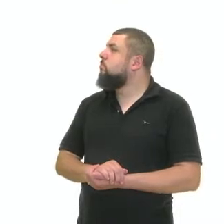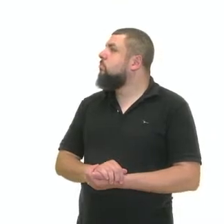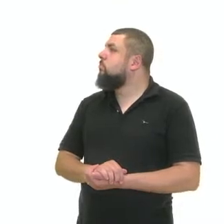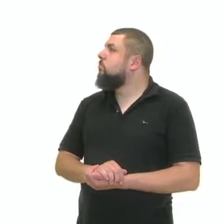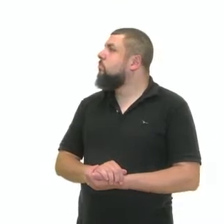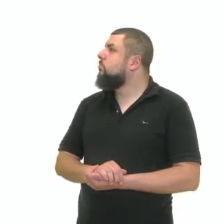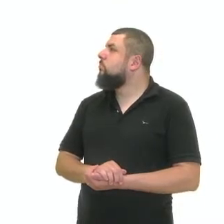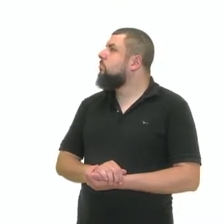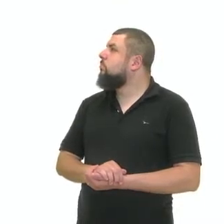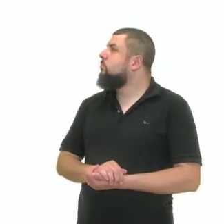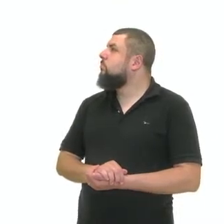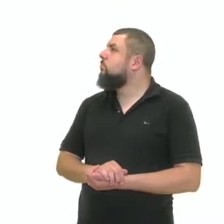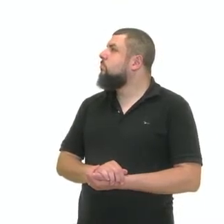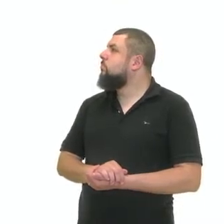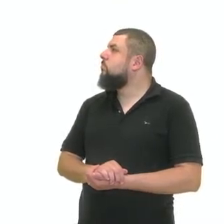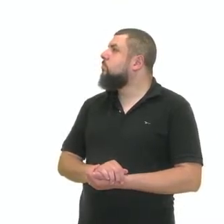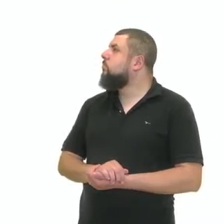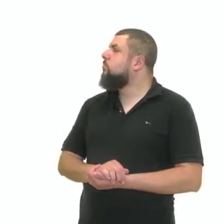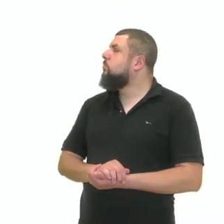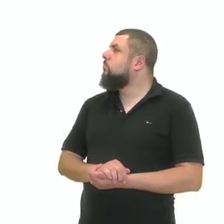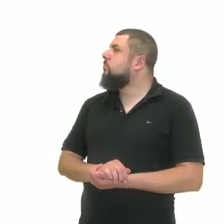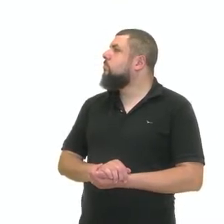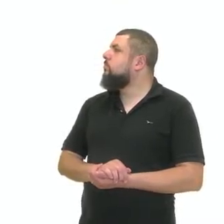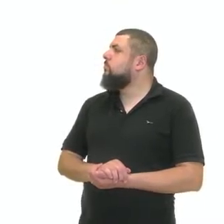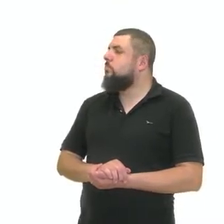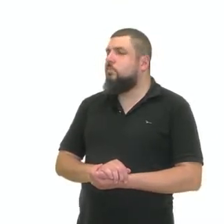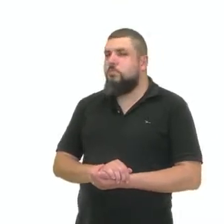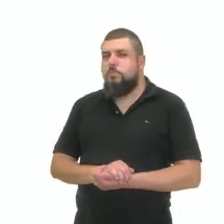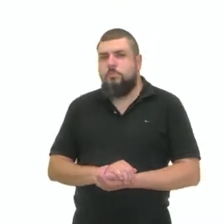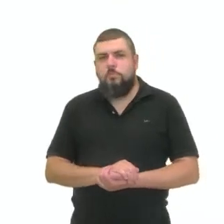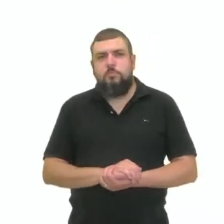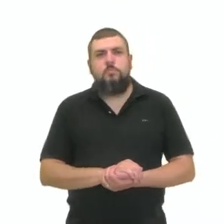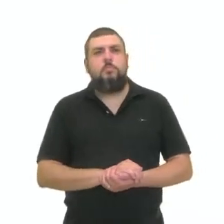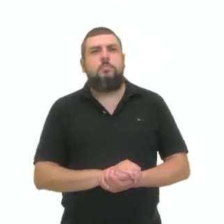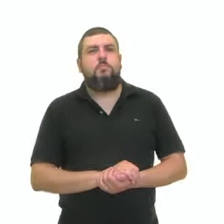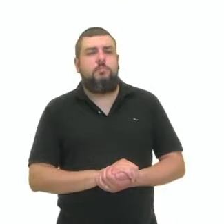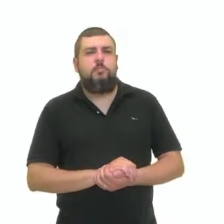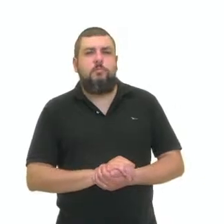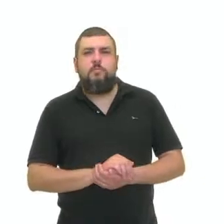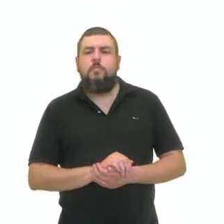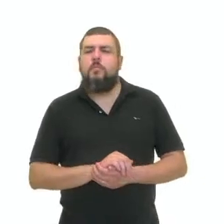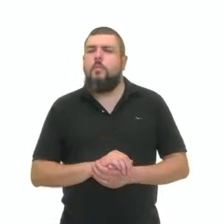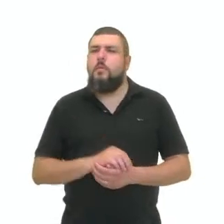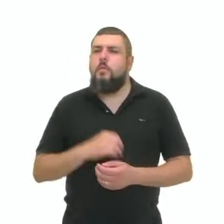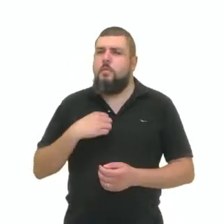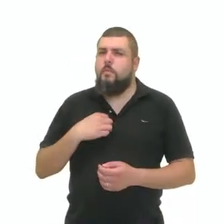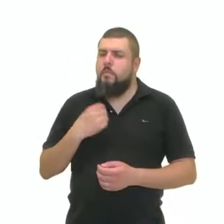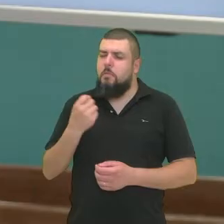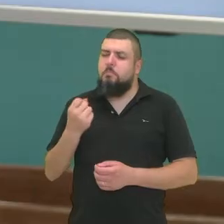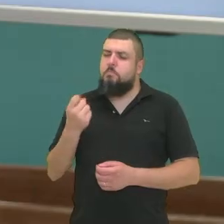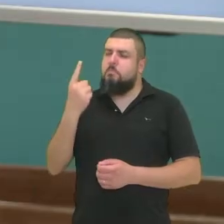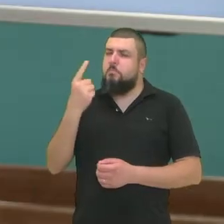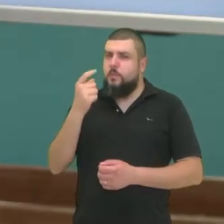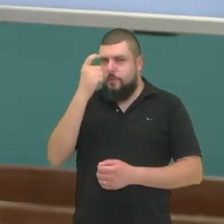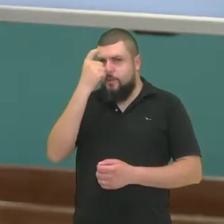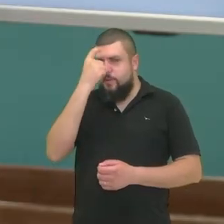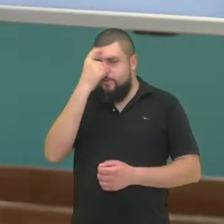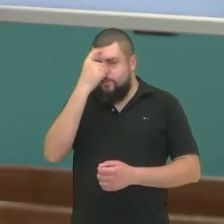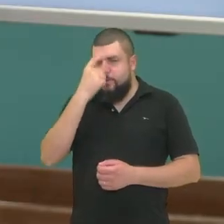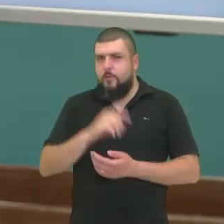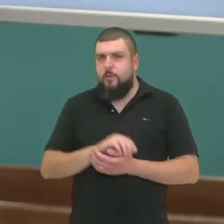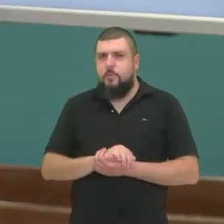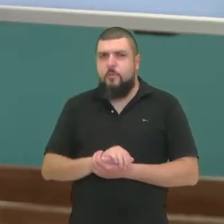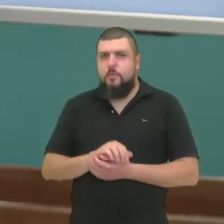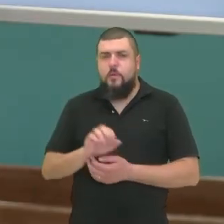lugar em população do mundo, superado somente pela China. Bem, uma curiosidade sobre a Índia é que a Índia é o